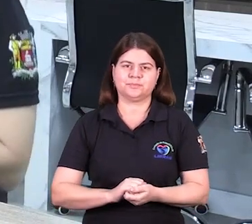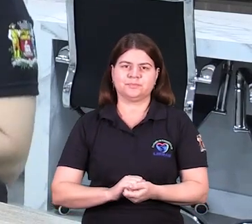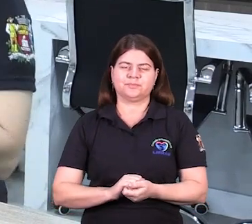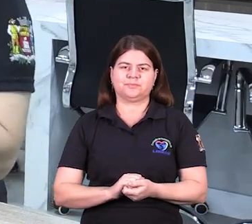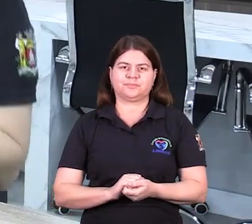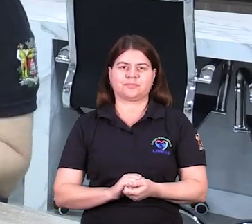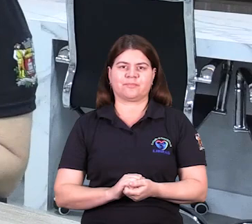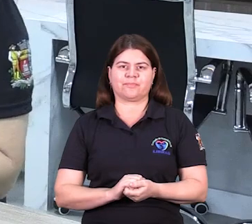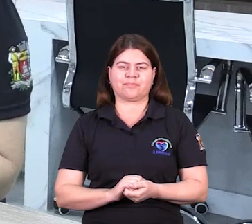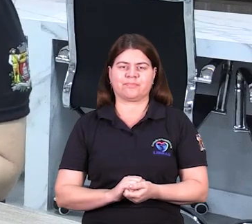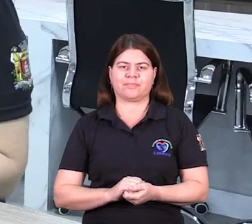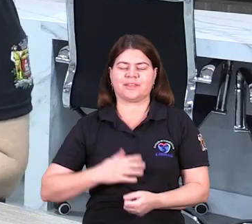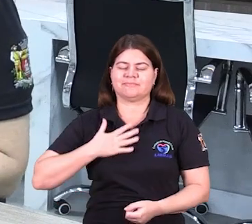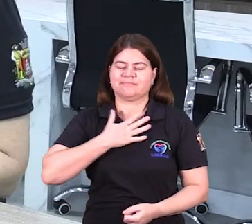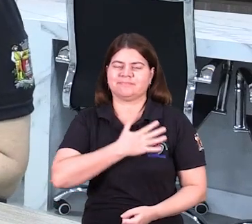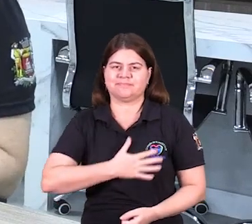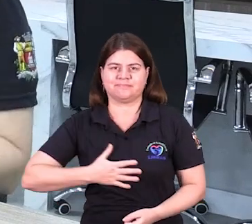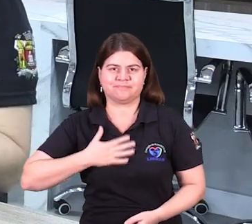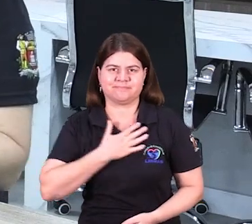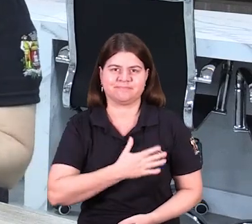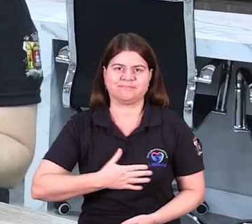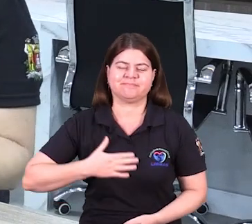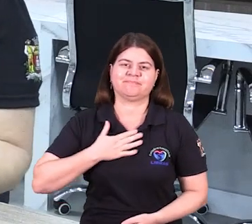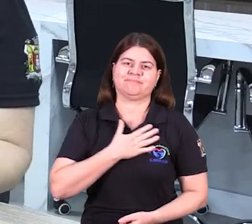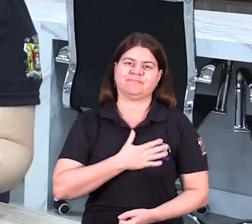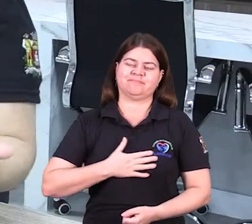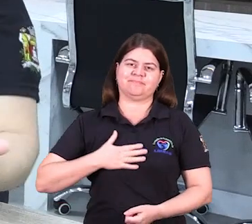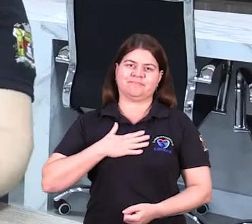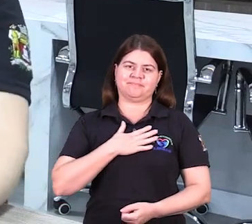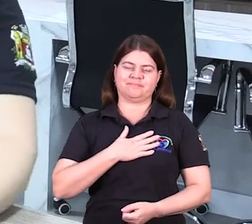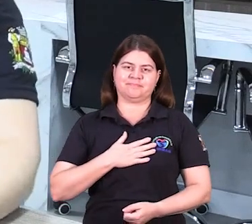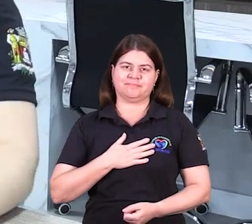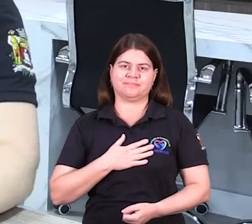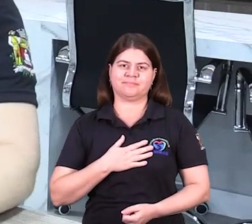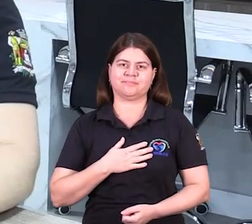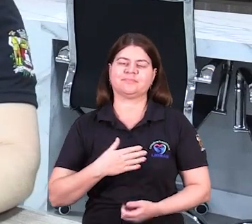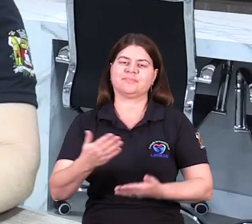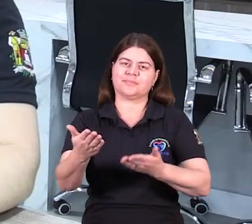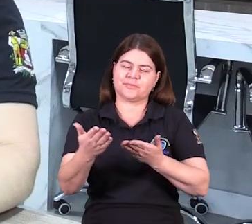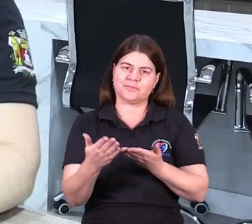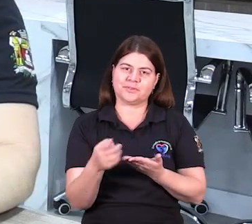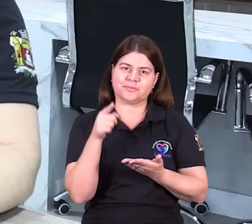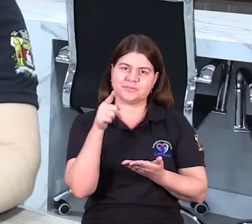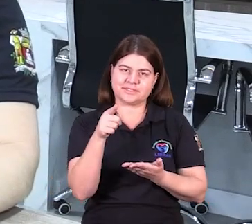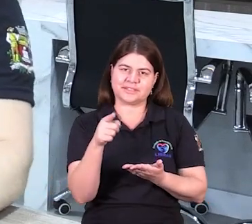escreveu quis passar, qual é a ideia. Então nós estamos muito satisfeitos com o trabalho